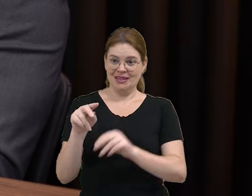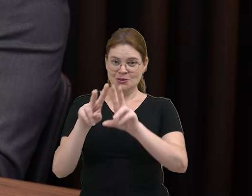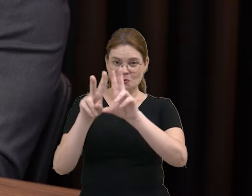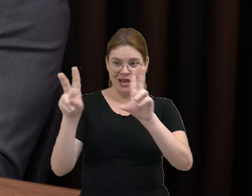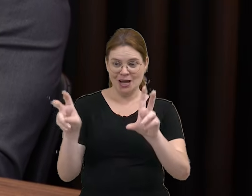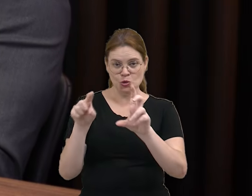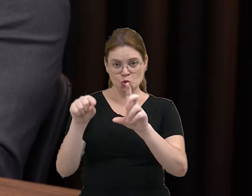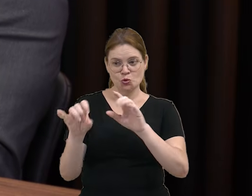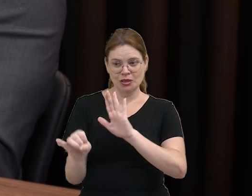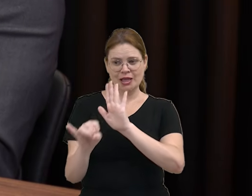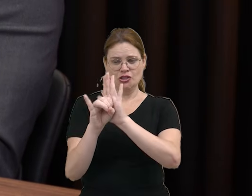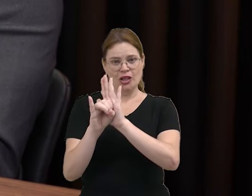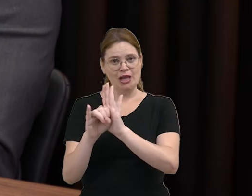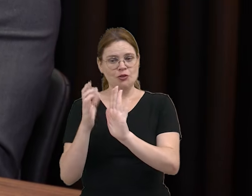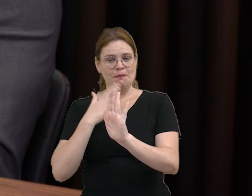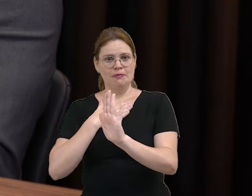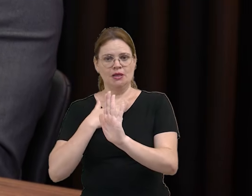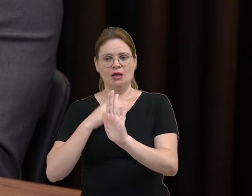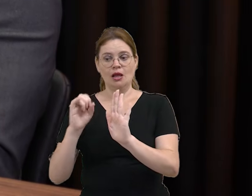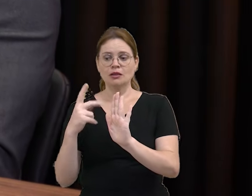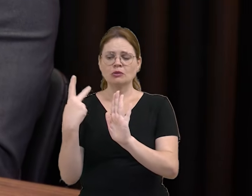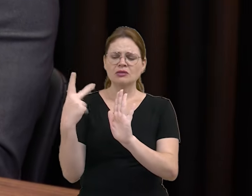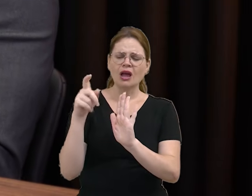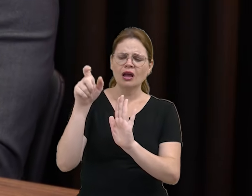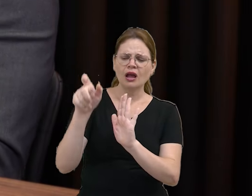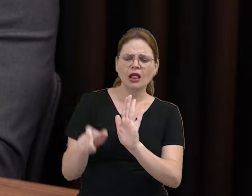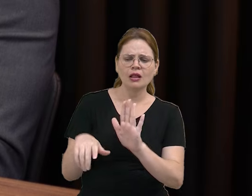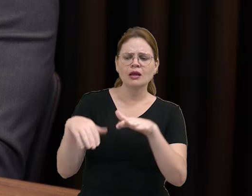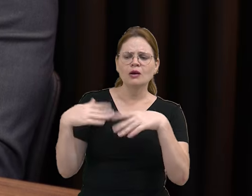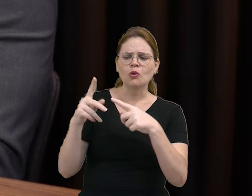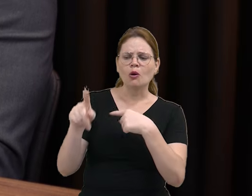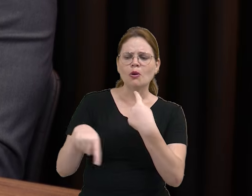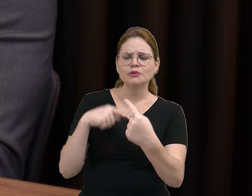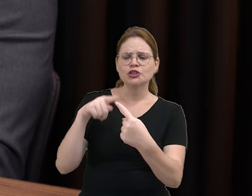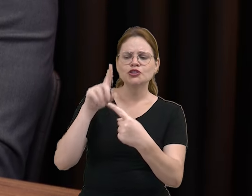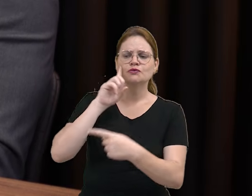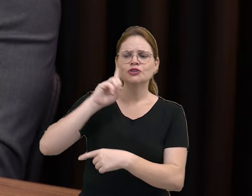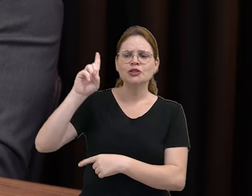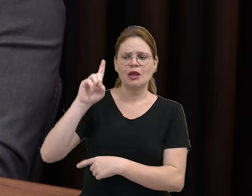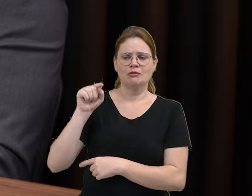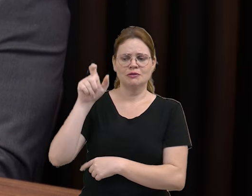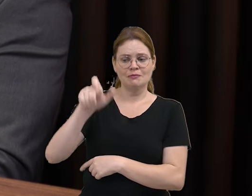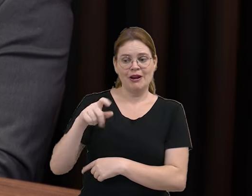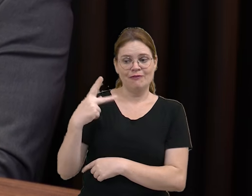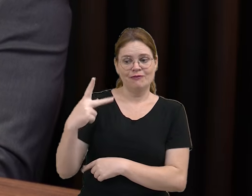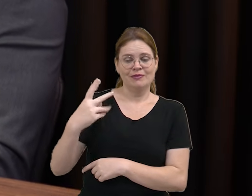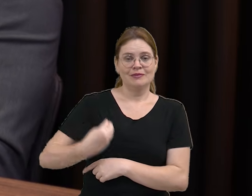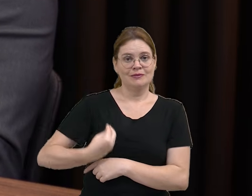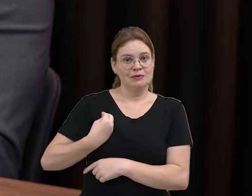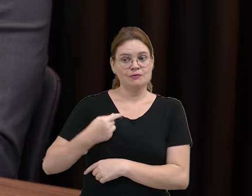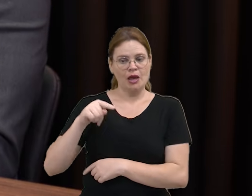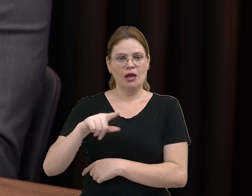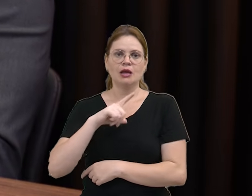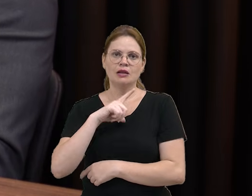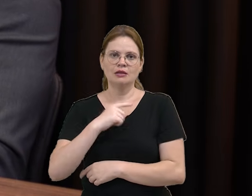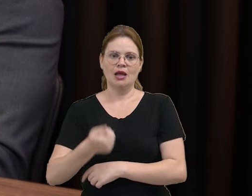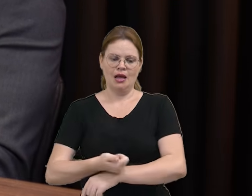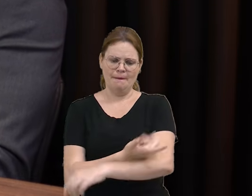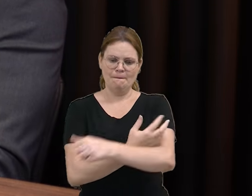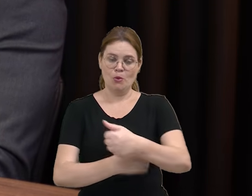identidade, nós alcançarmos o propósito que Deus tem para nós. Passando por emoções, por